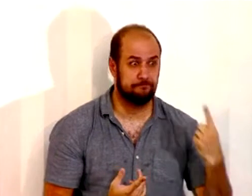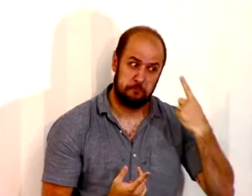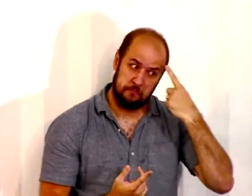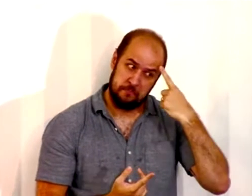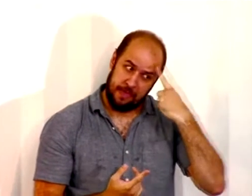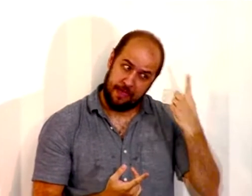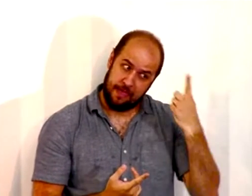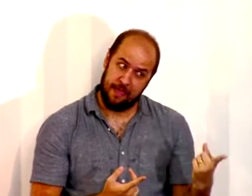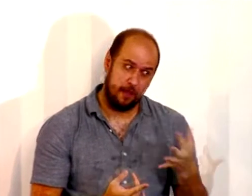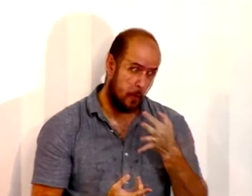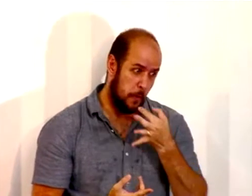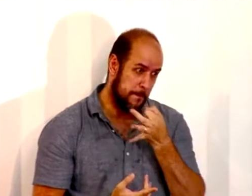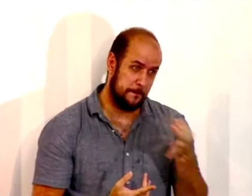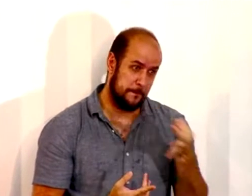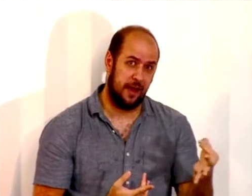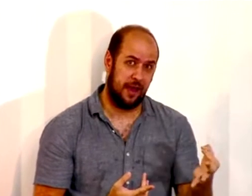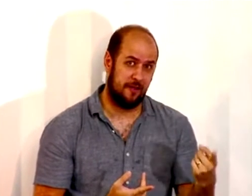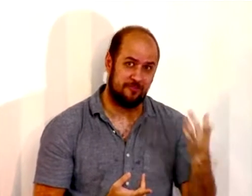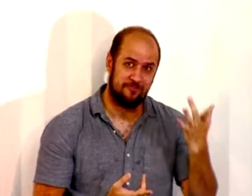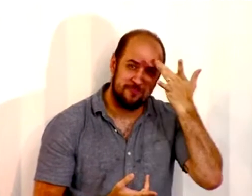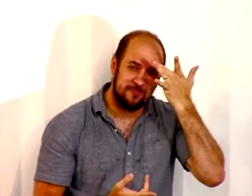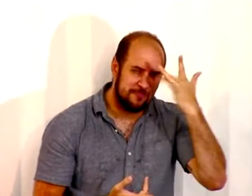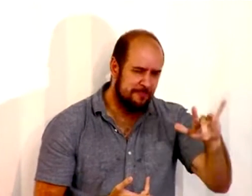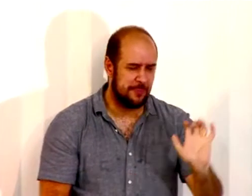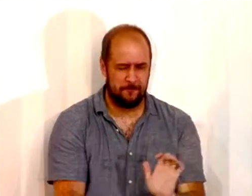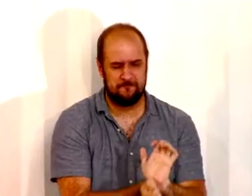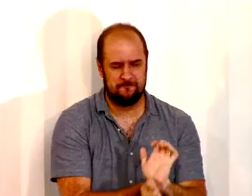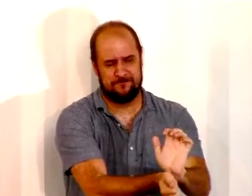livre, mas ele está preso debaixo de um jugo